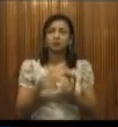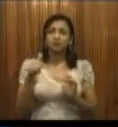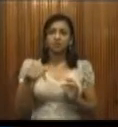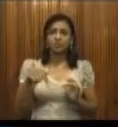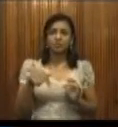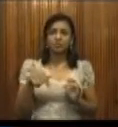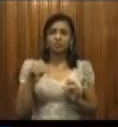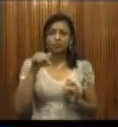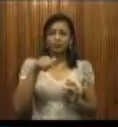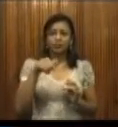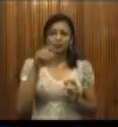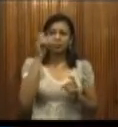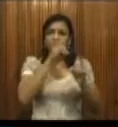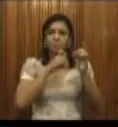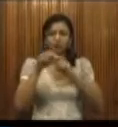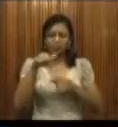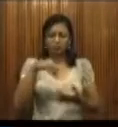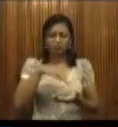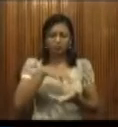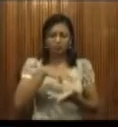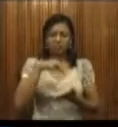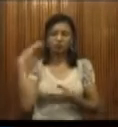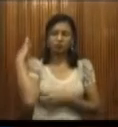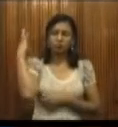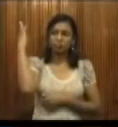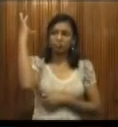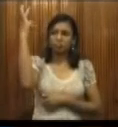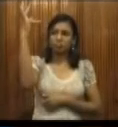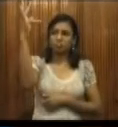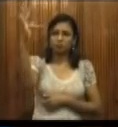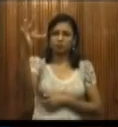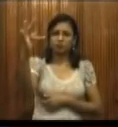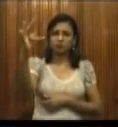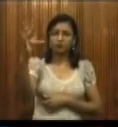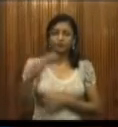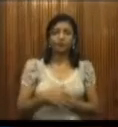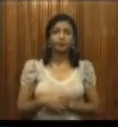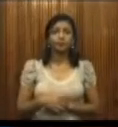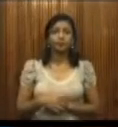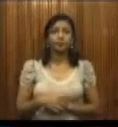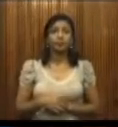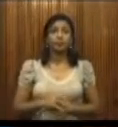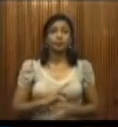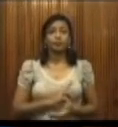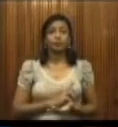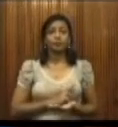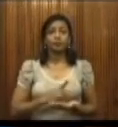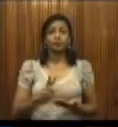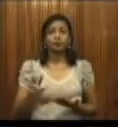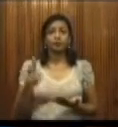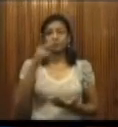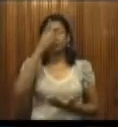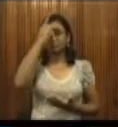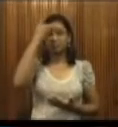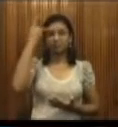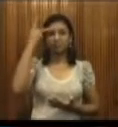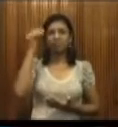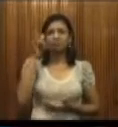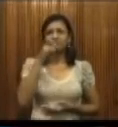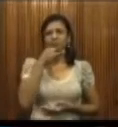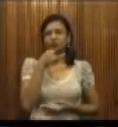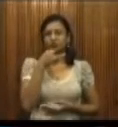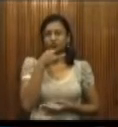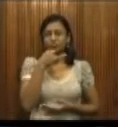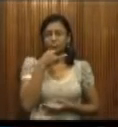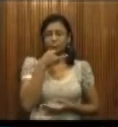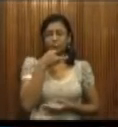vida futura. Eu quero lhes dizer que muitos são tremendamente infelizes, porque além de não ter nada nessa vida,